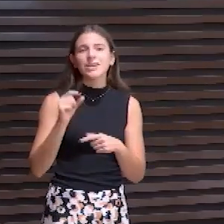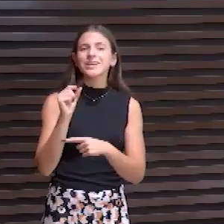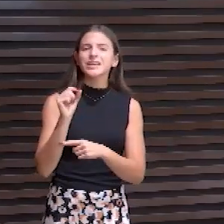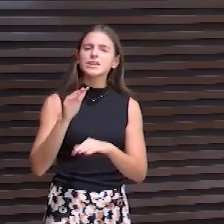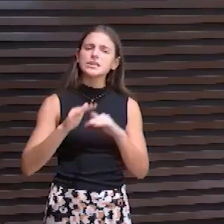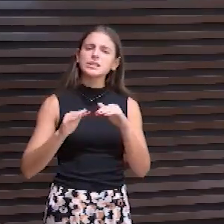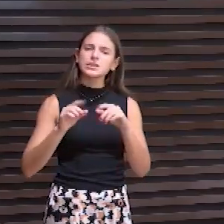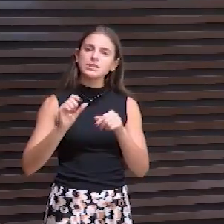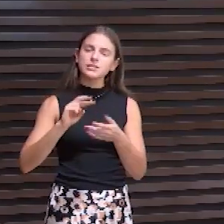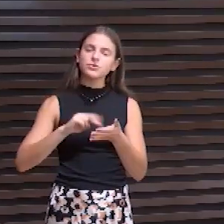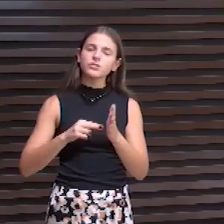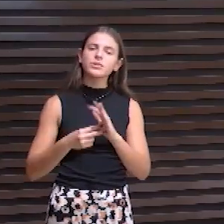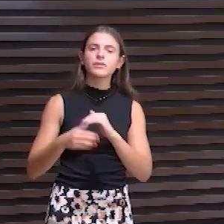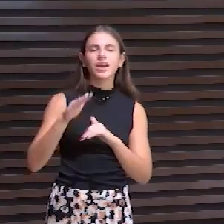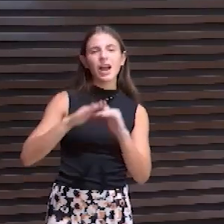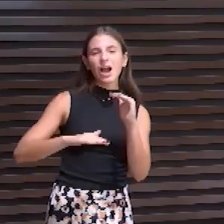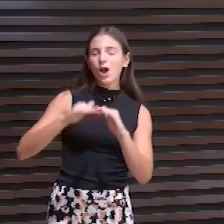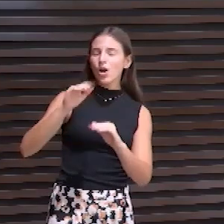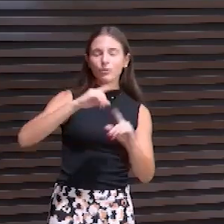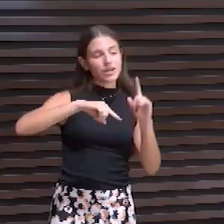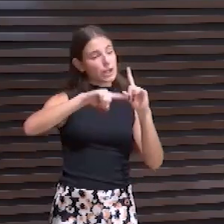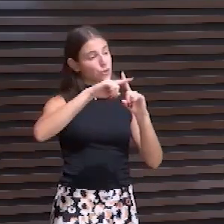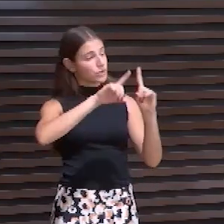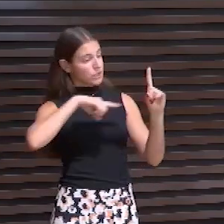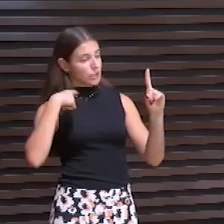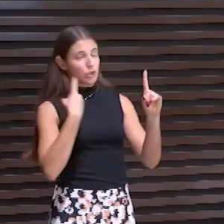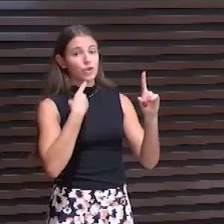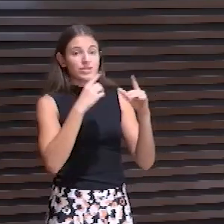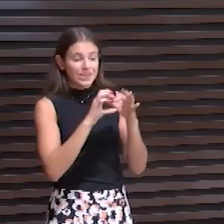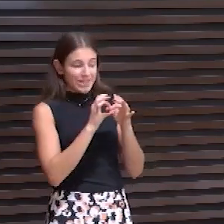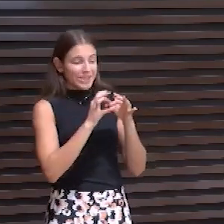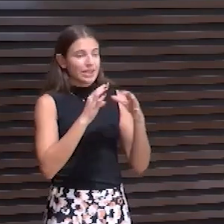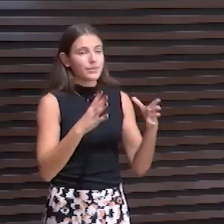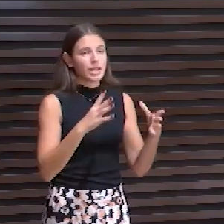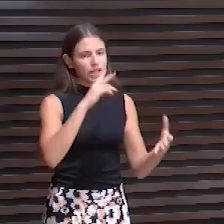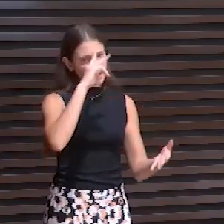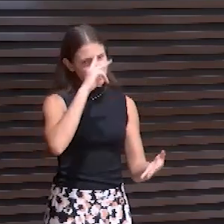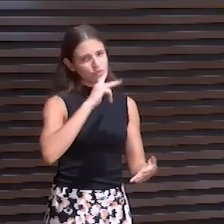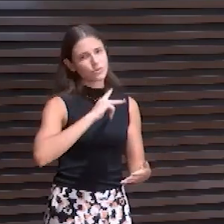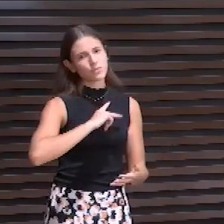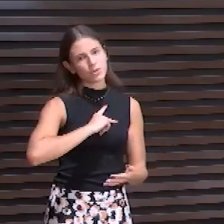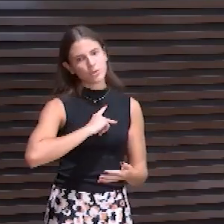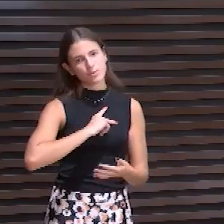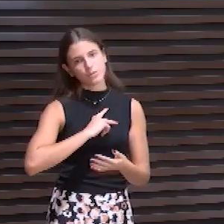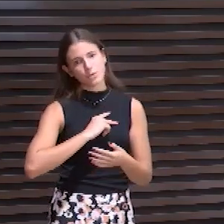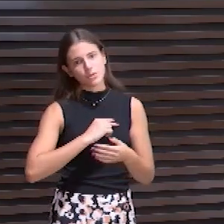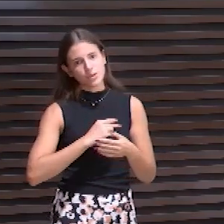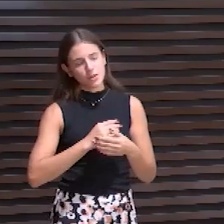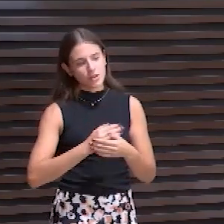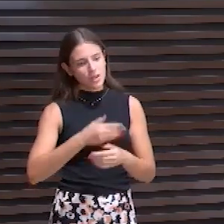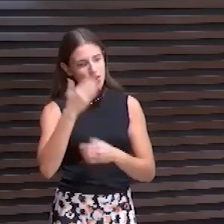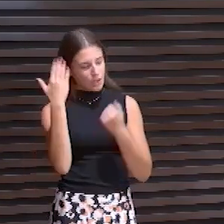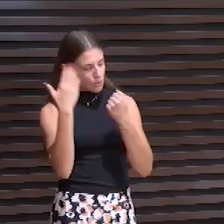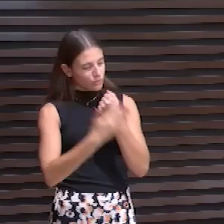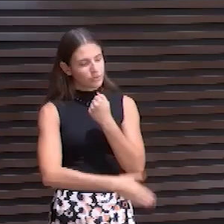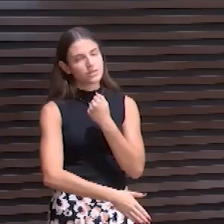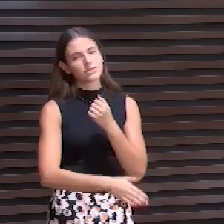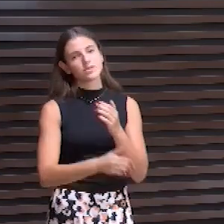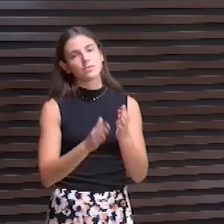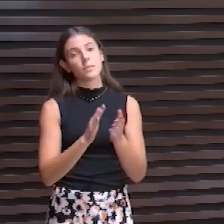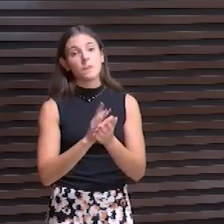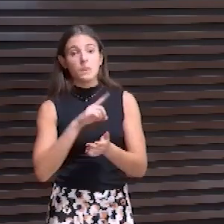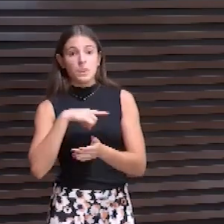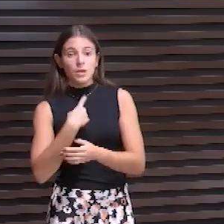ele nos libertaria. Nos libertaria de nós mesmos, nos libertaria da condenação, nos